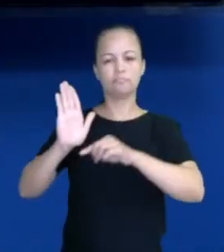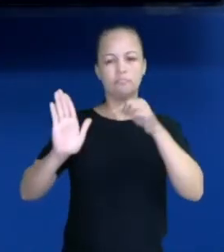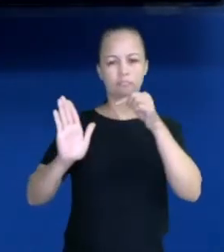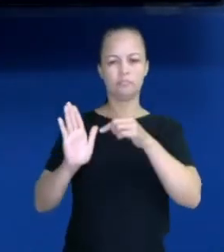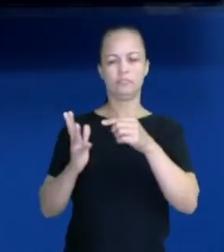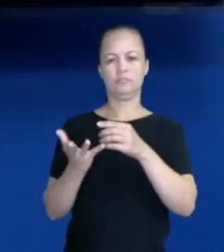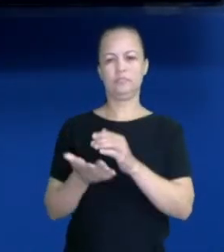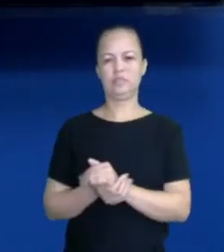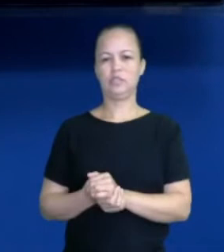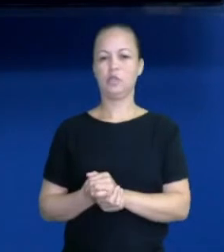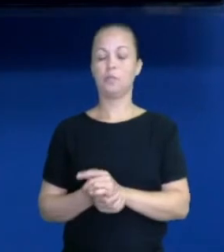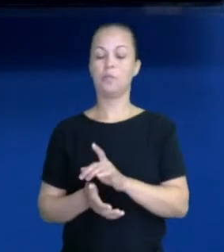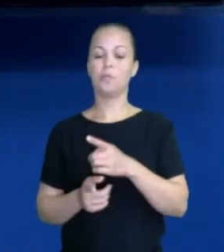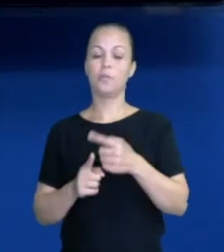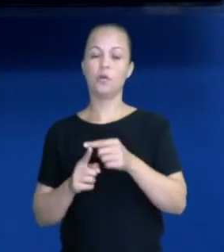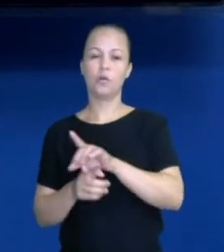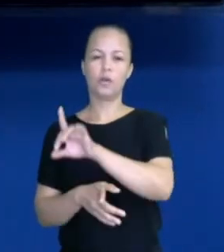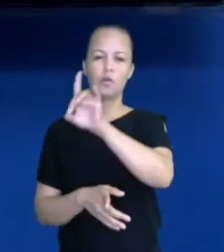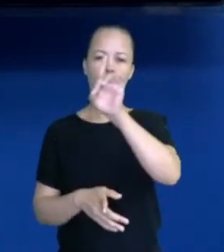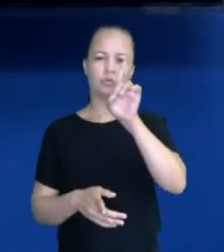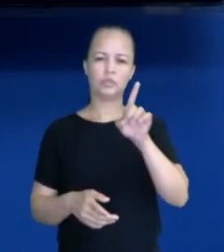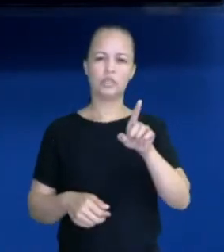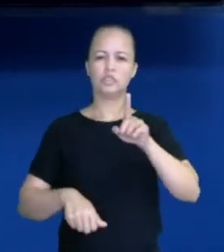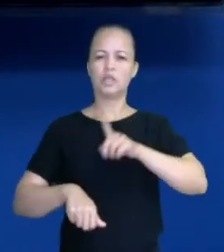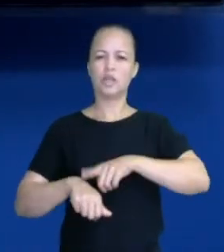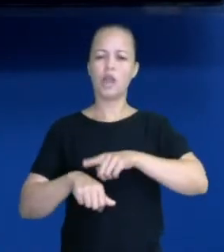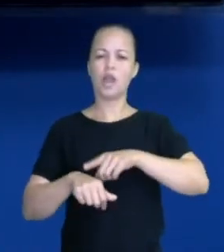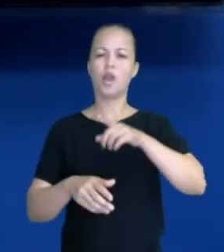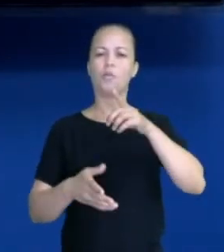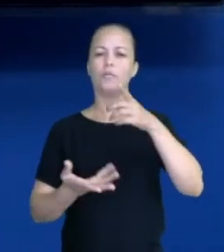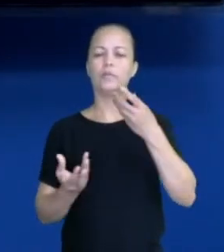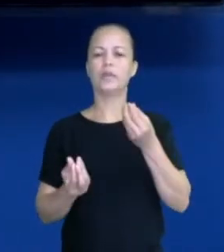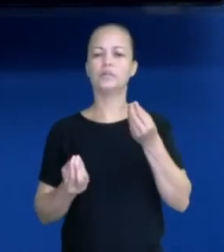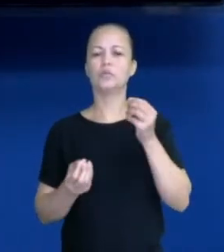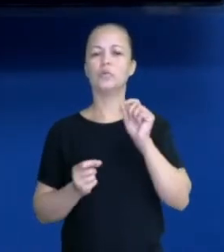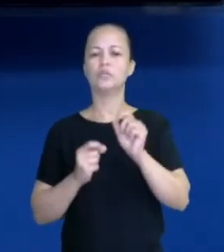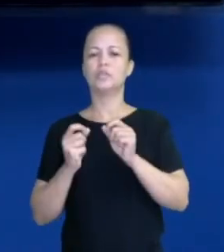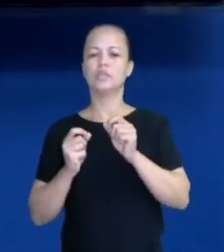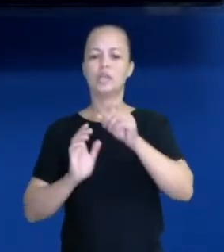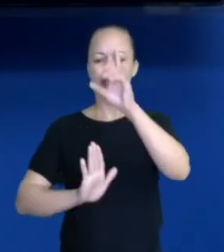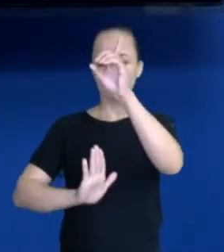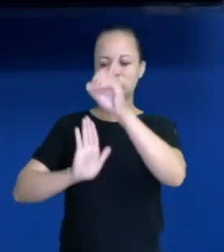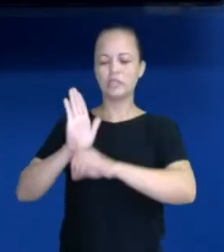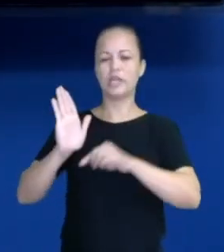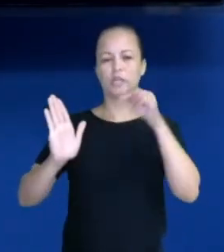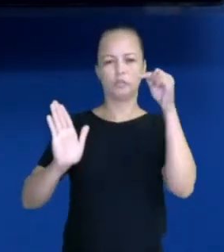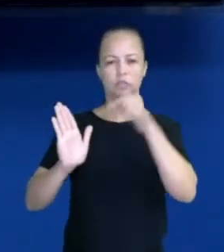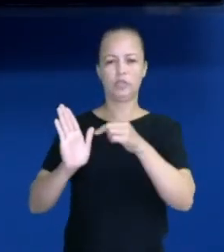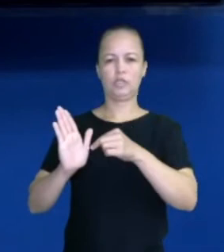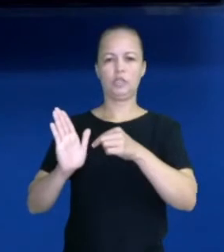vai chegar a hora em que realmente esses direitos serão realmente